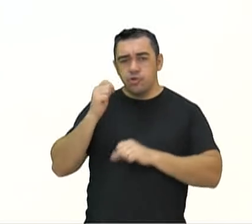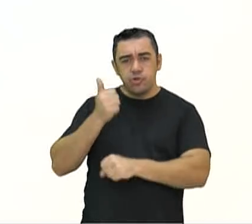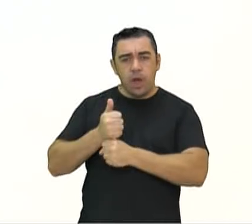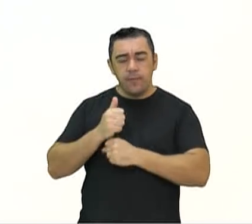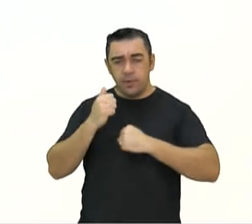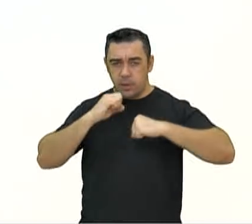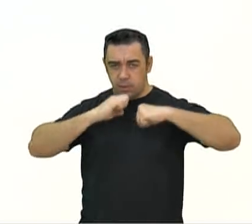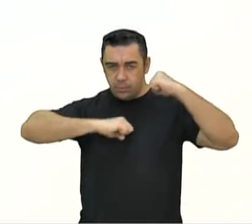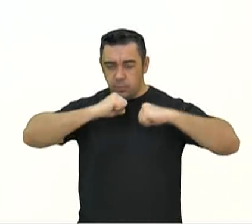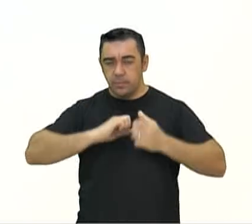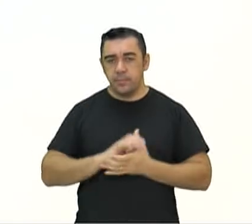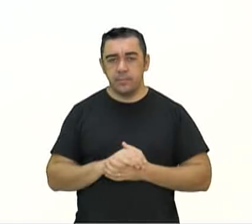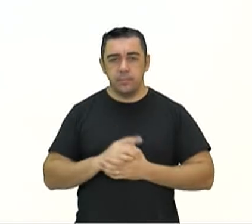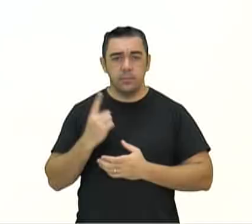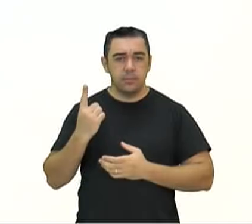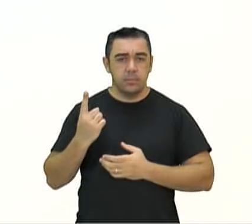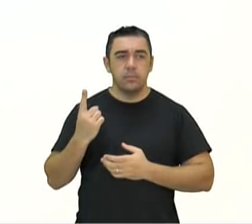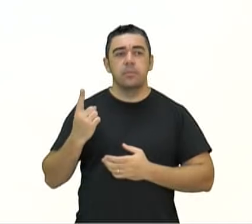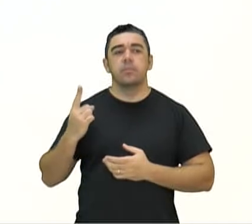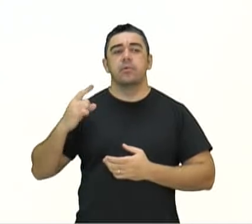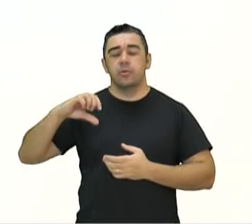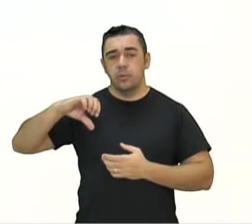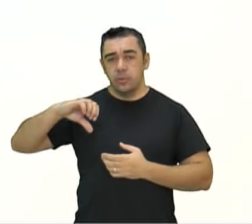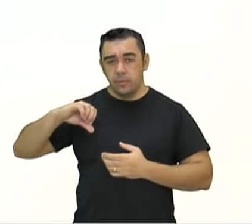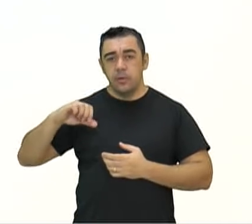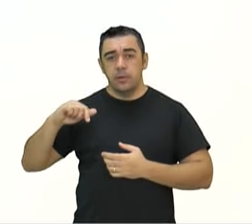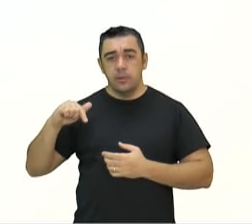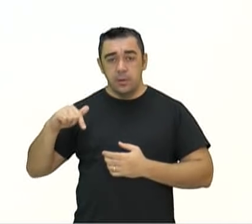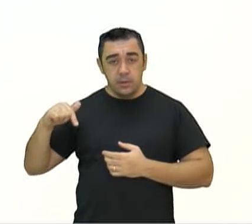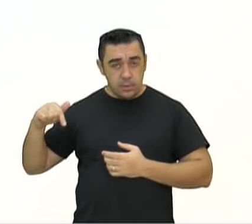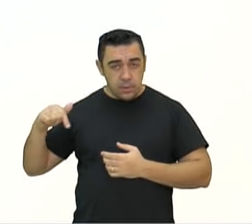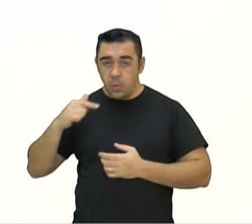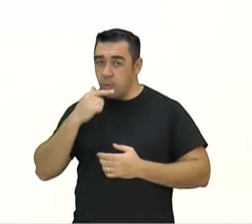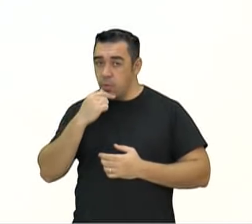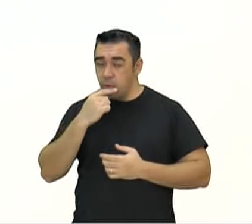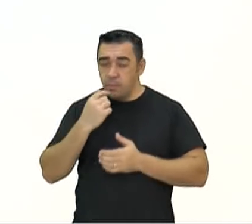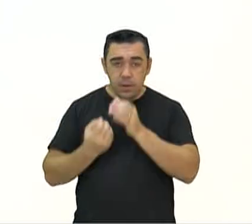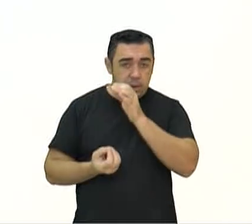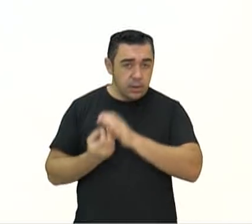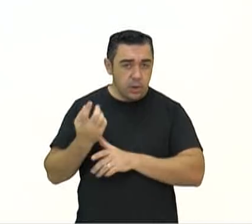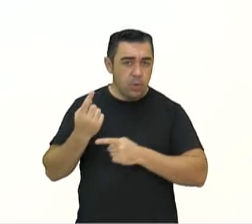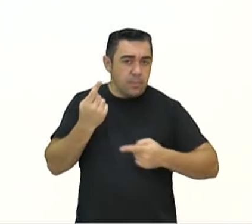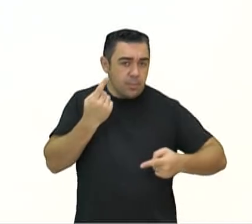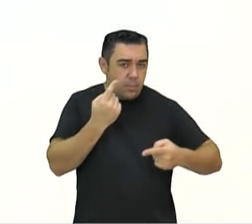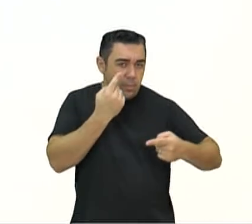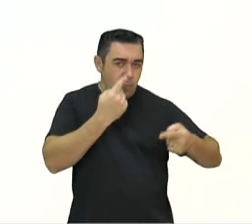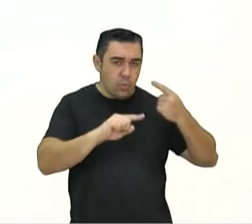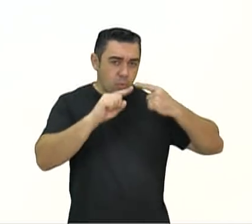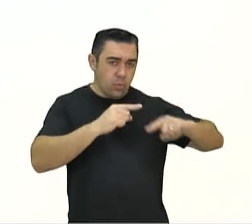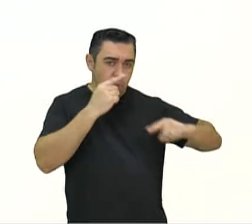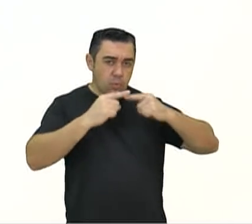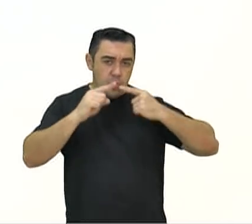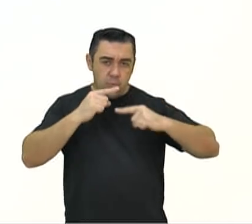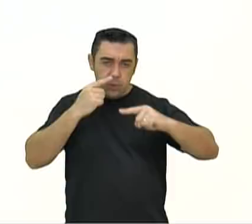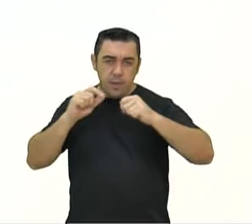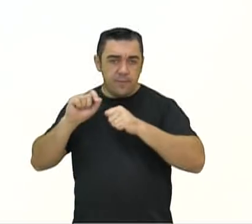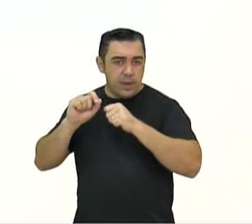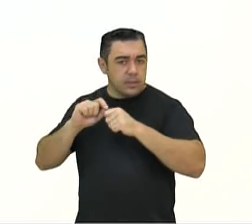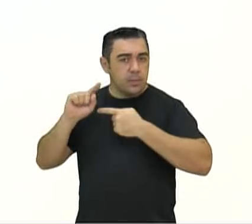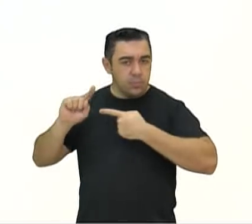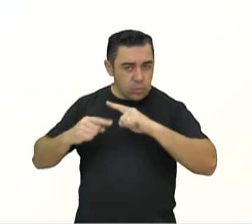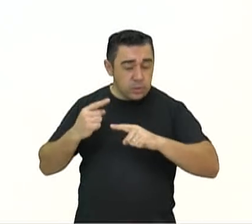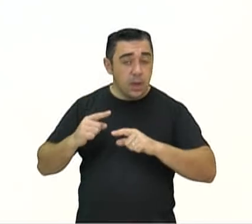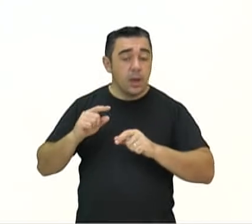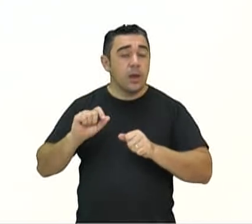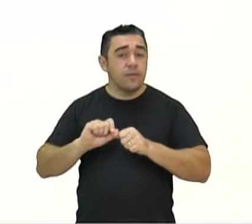Em 1977, Chico Buarque, além da criação das canções para transformar a história num musical, traduziu